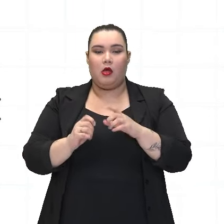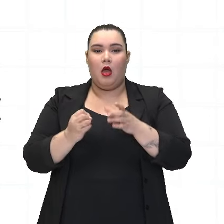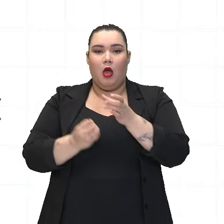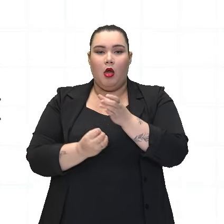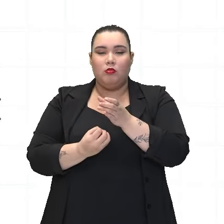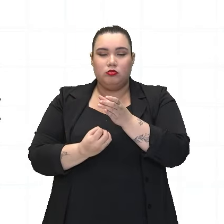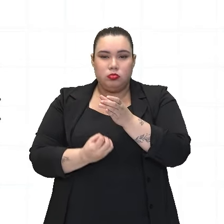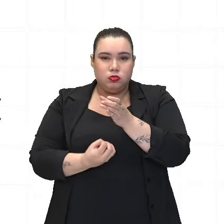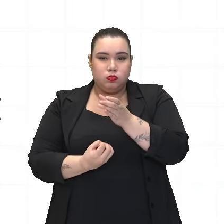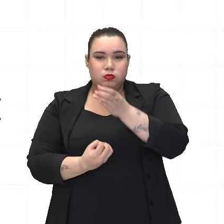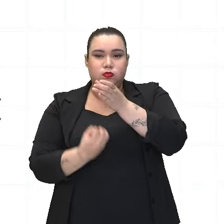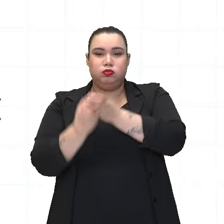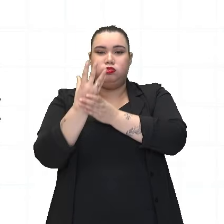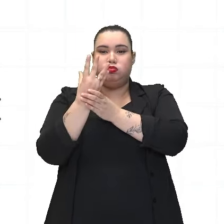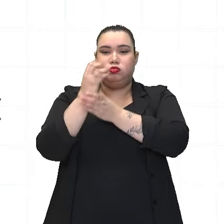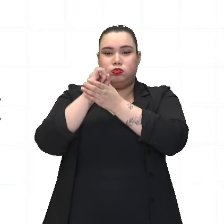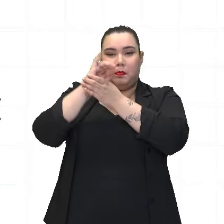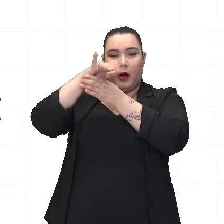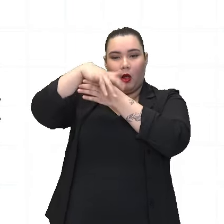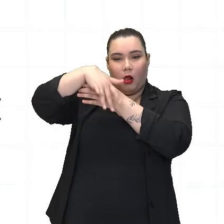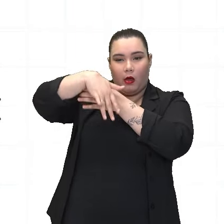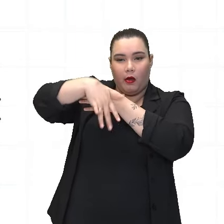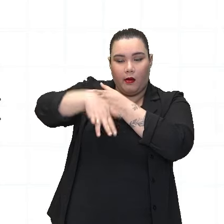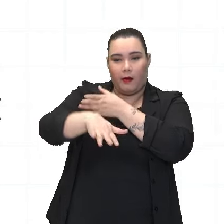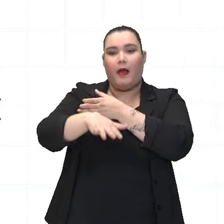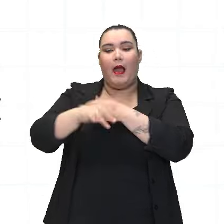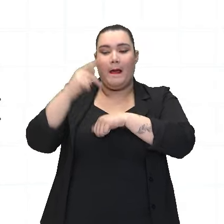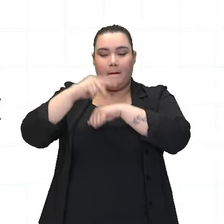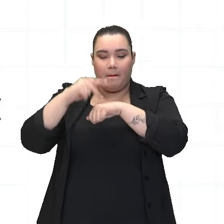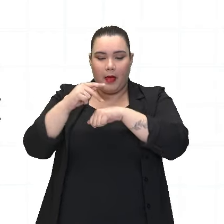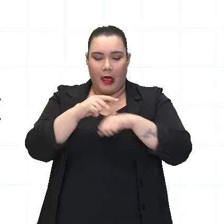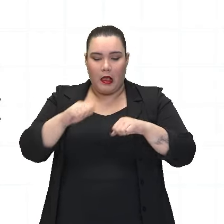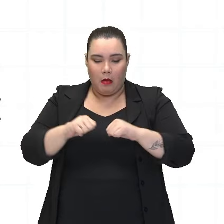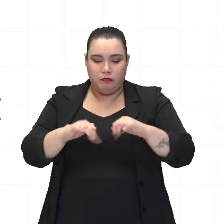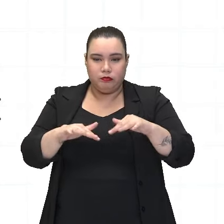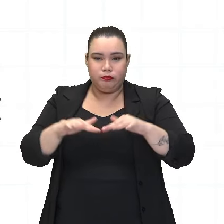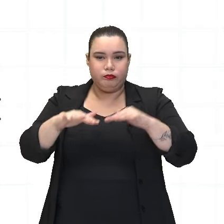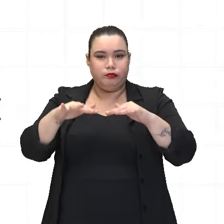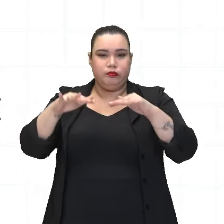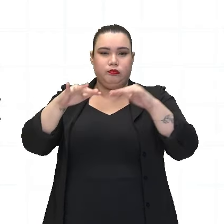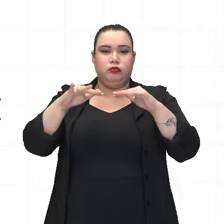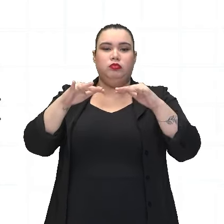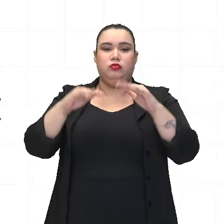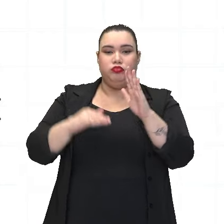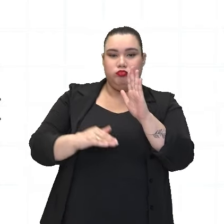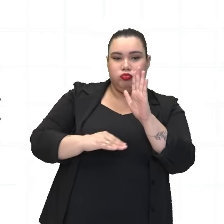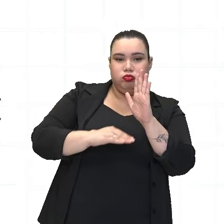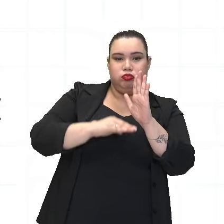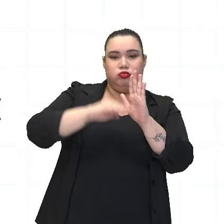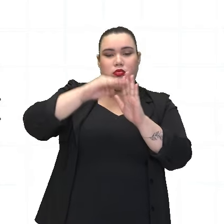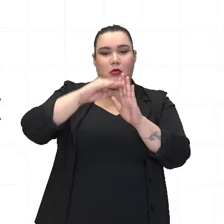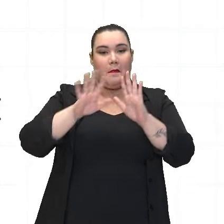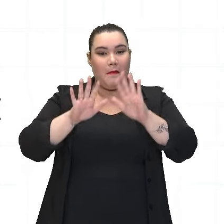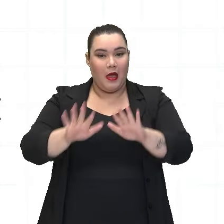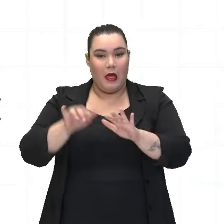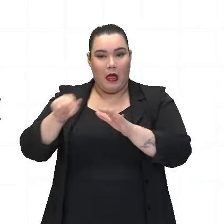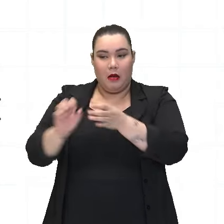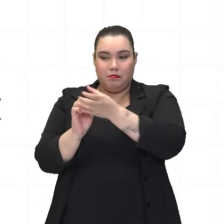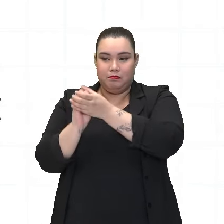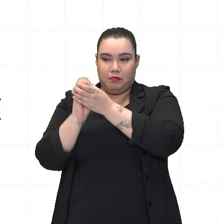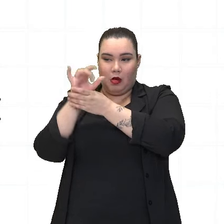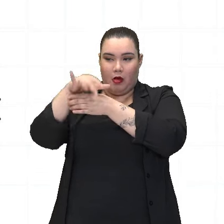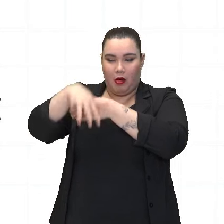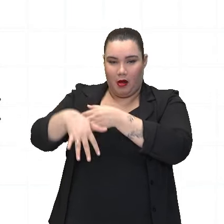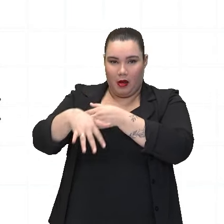terrestre a partir de erupções vulcânicas. Embora essas erupções não sejam a causa do seu